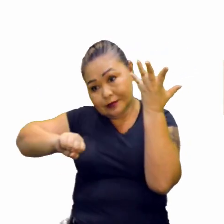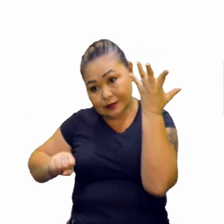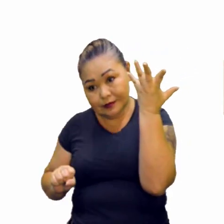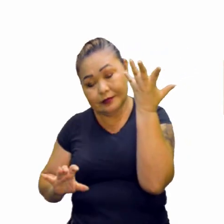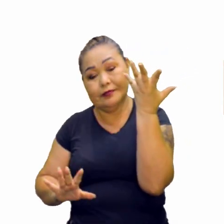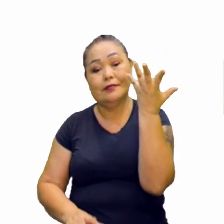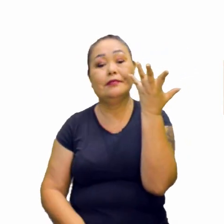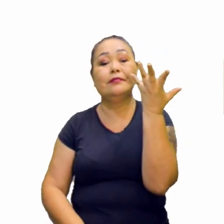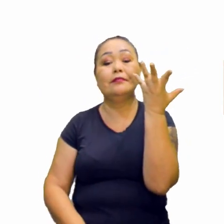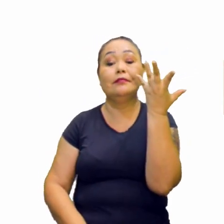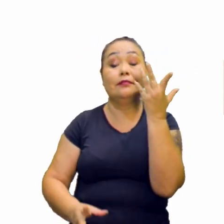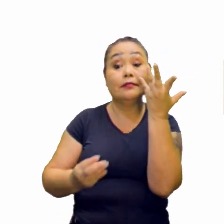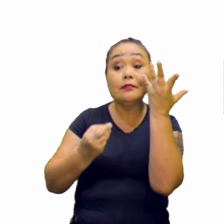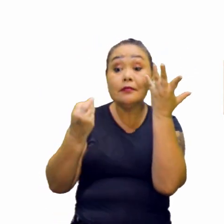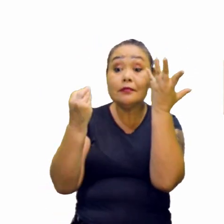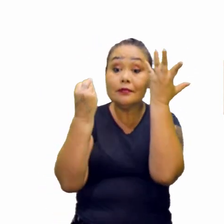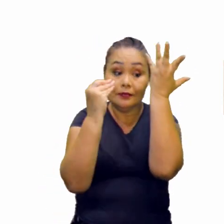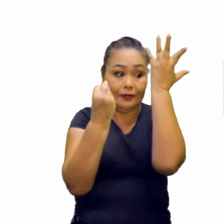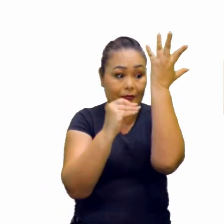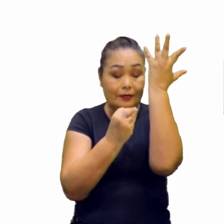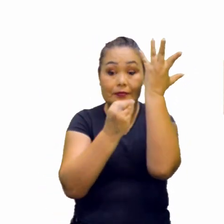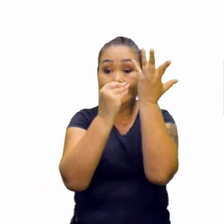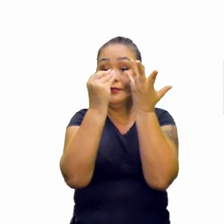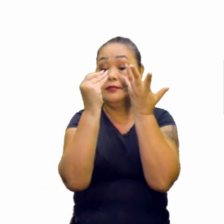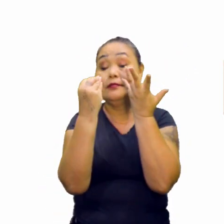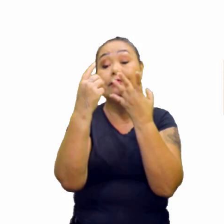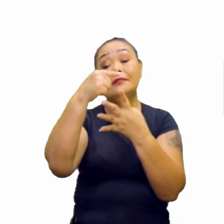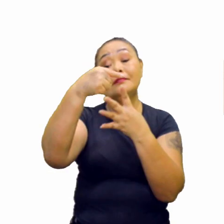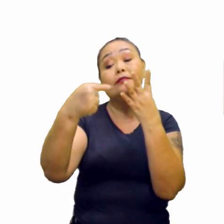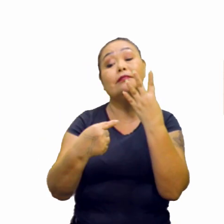na formação, só na formação são 4.